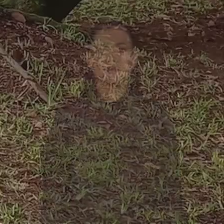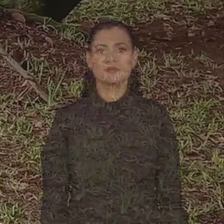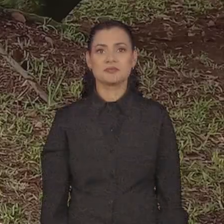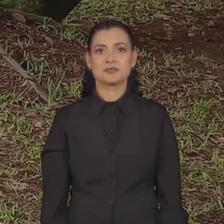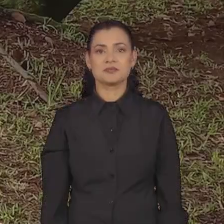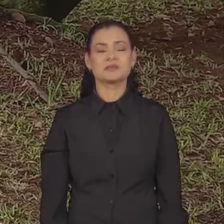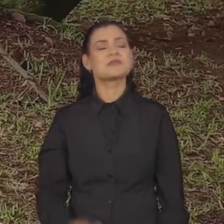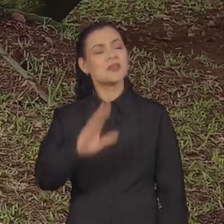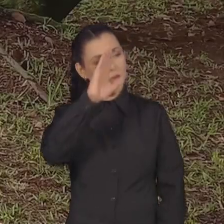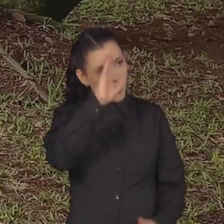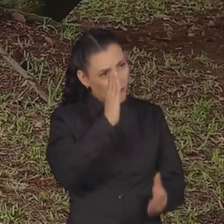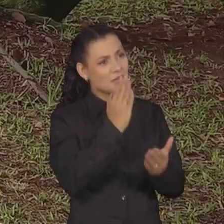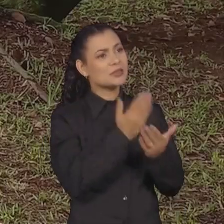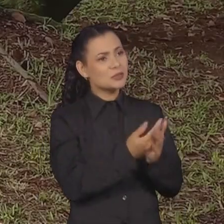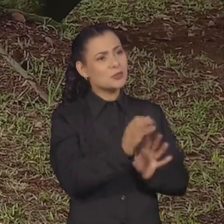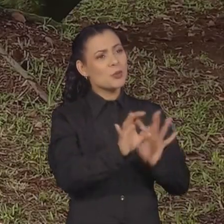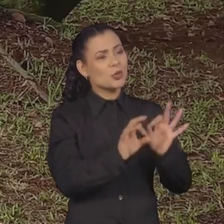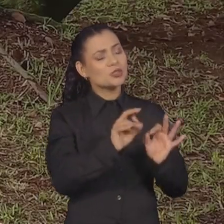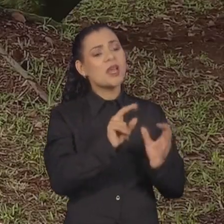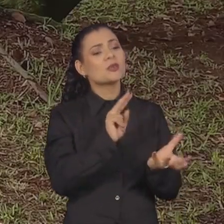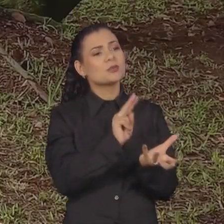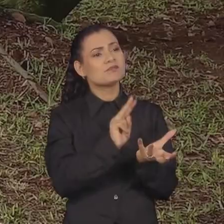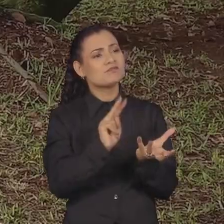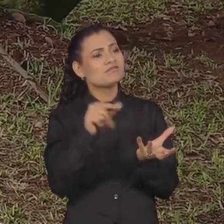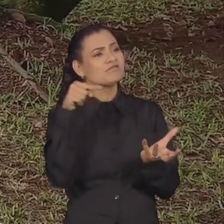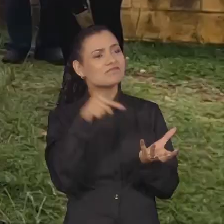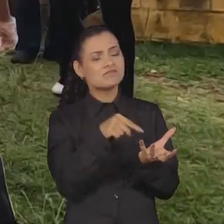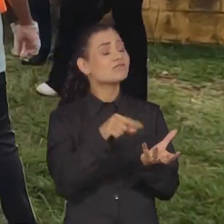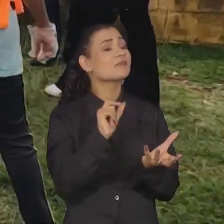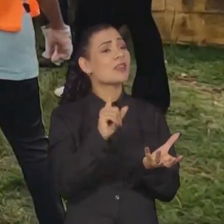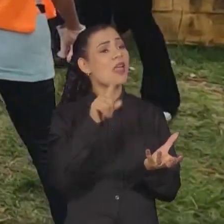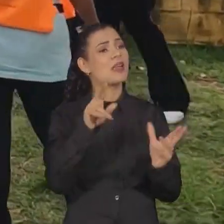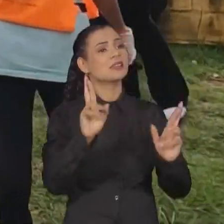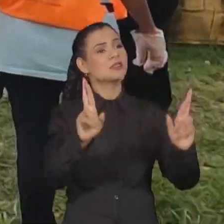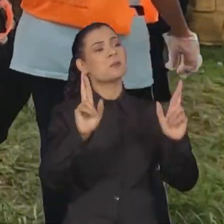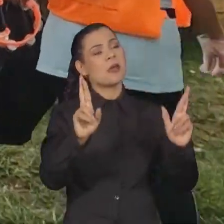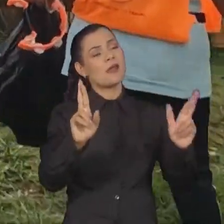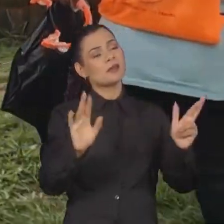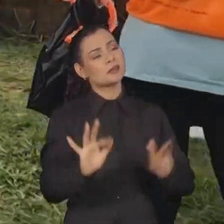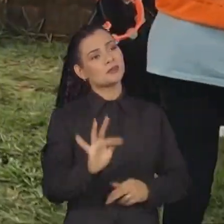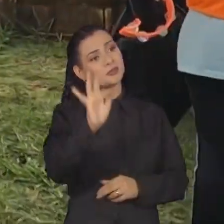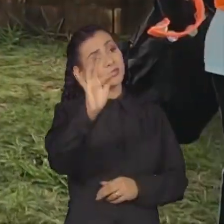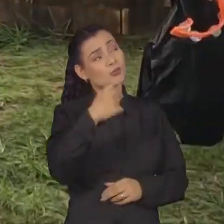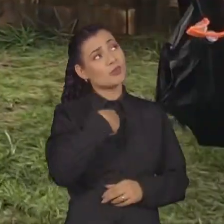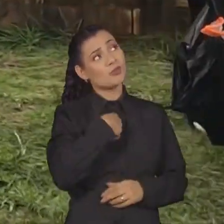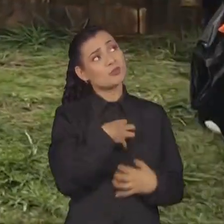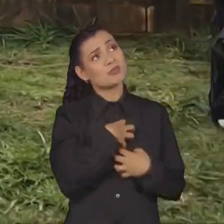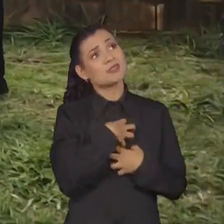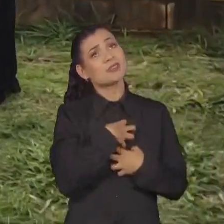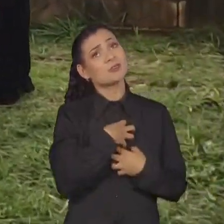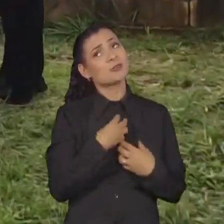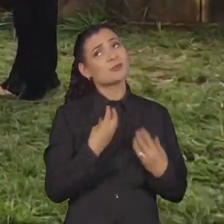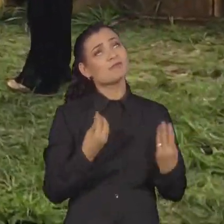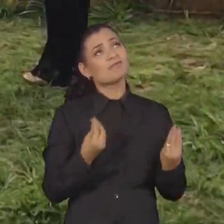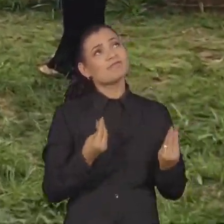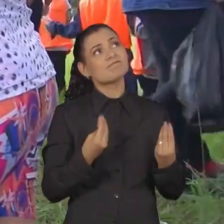Eu acredito que o projeto Cuidando do Mundo da Gente é uma pontinha de esperança. Eu me sinto muito